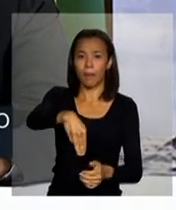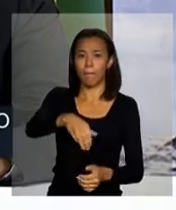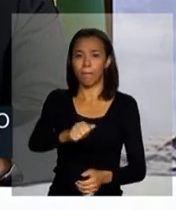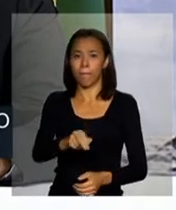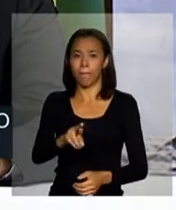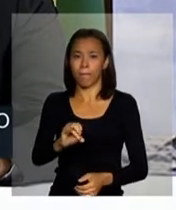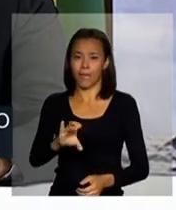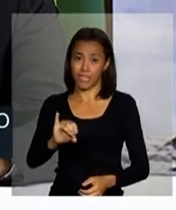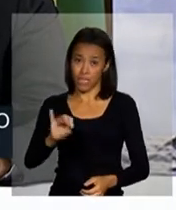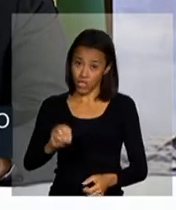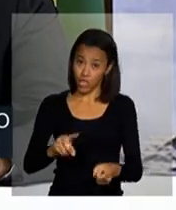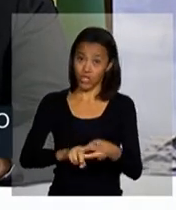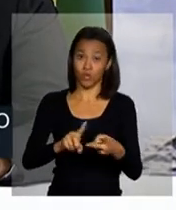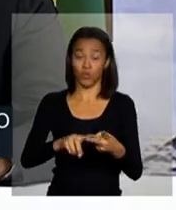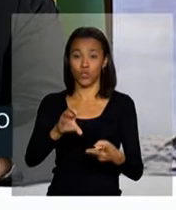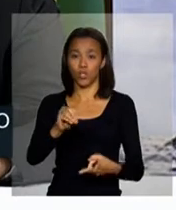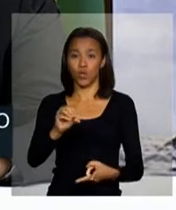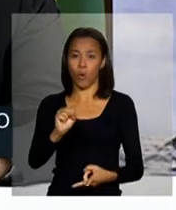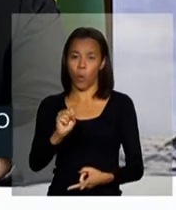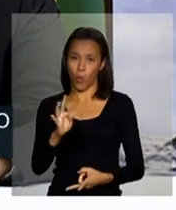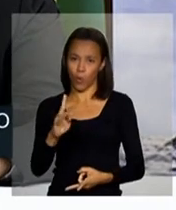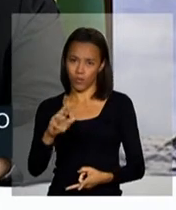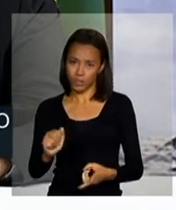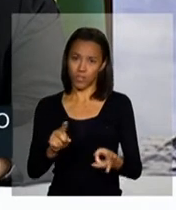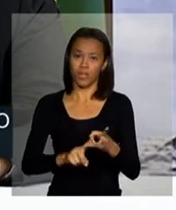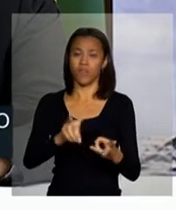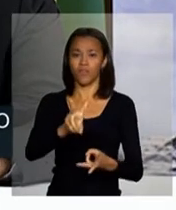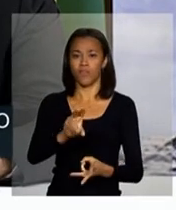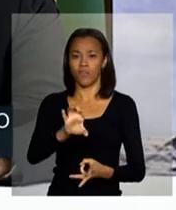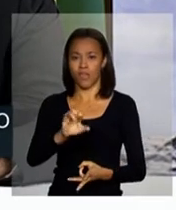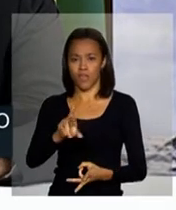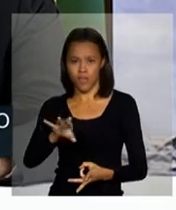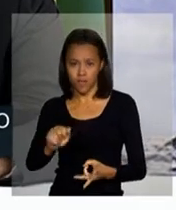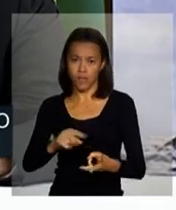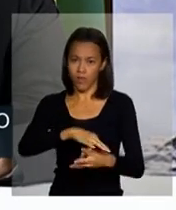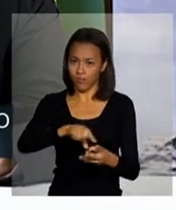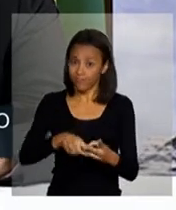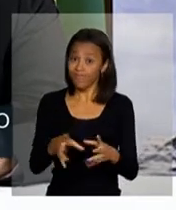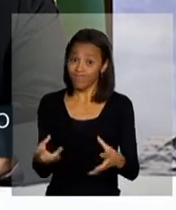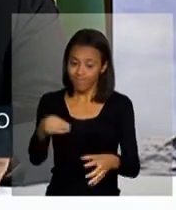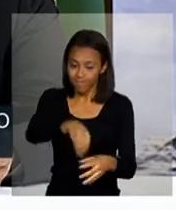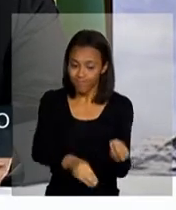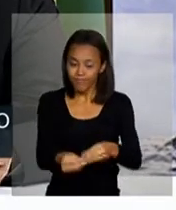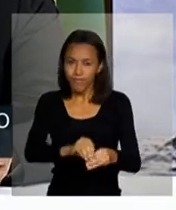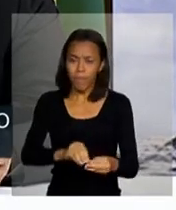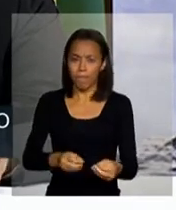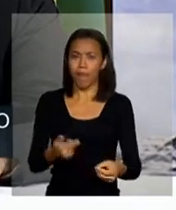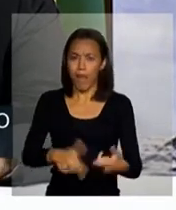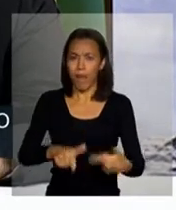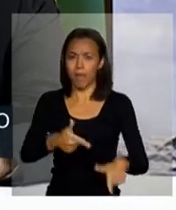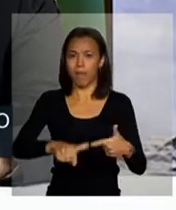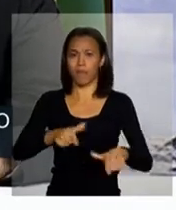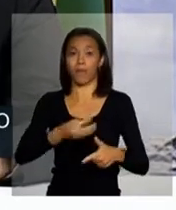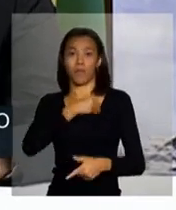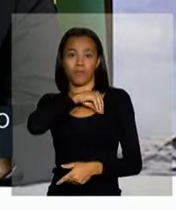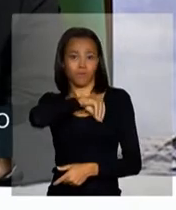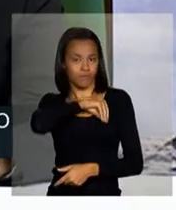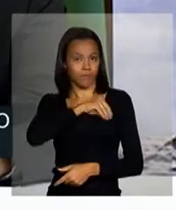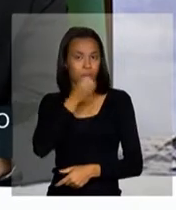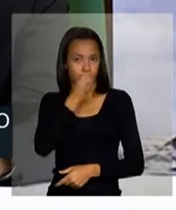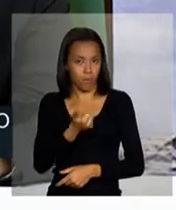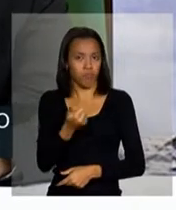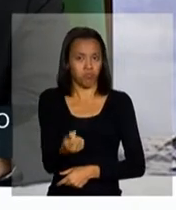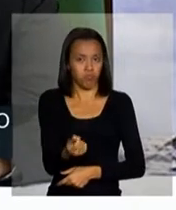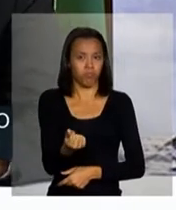de marisco, de ostra, de vieira, no seu sistema produtivo, aumentando muito mais a sua renda. O pescador